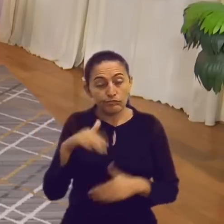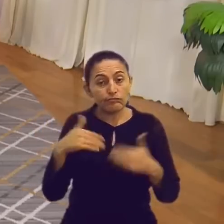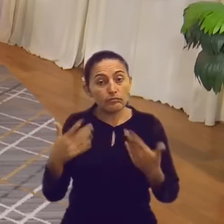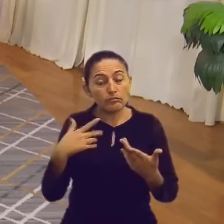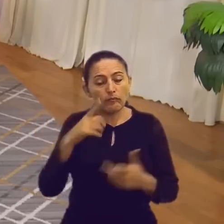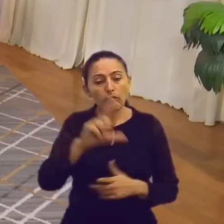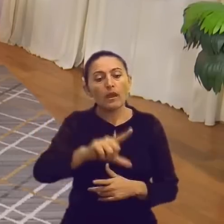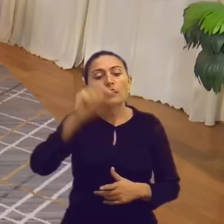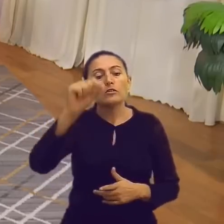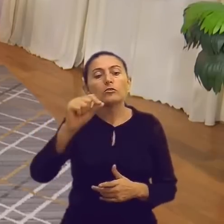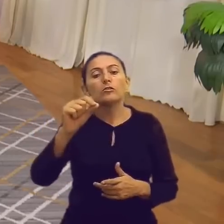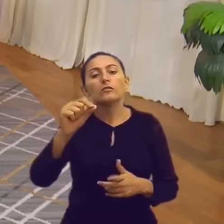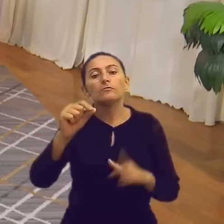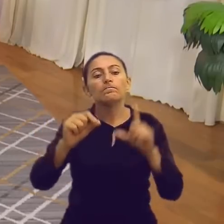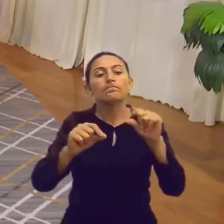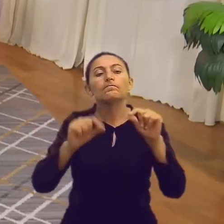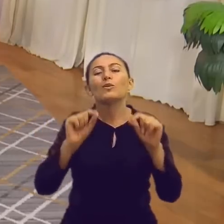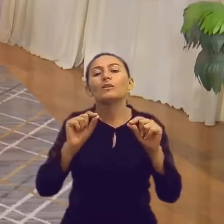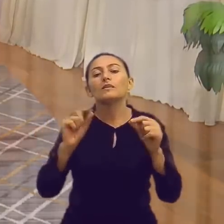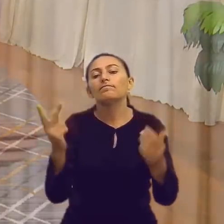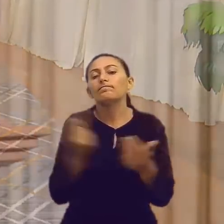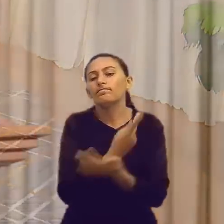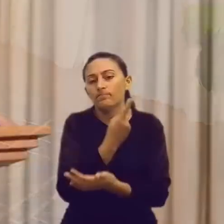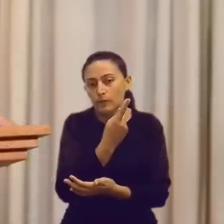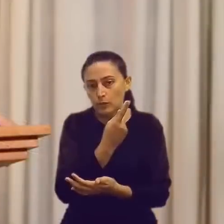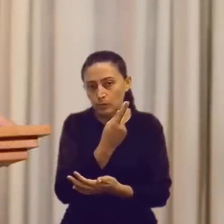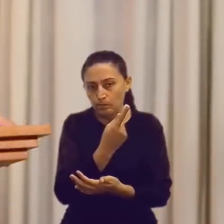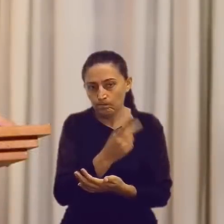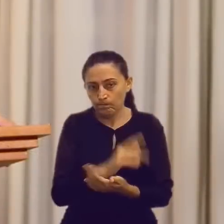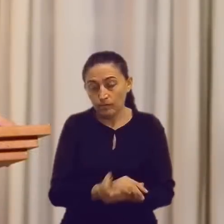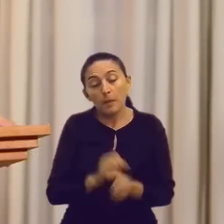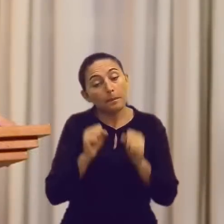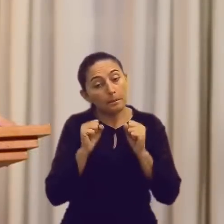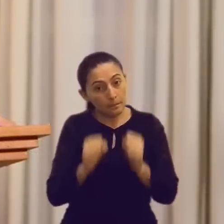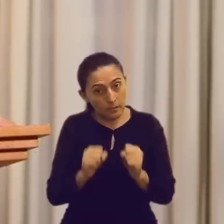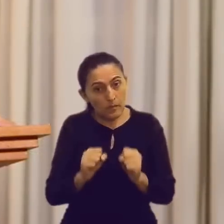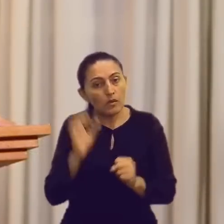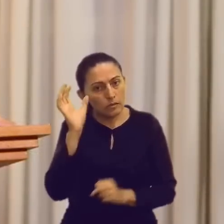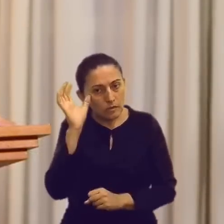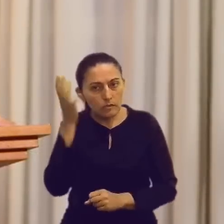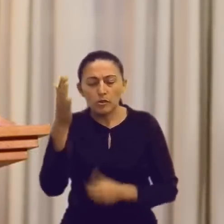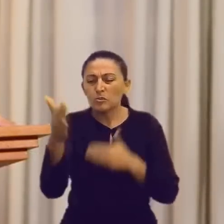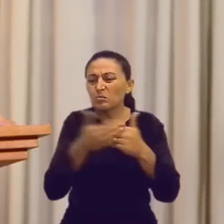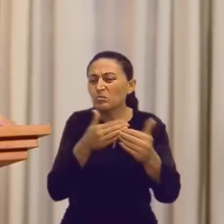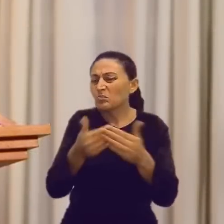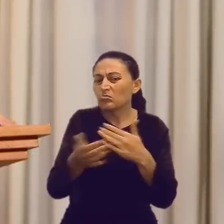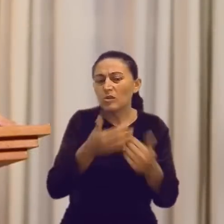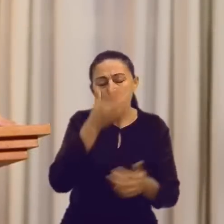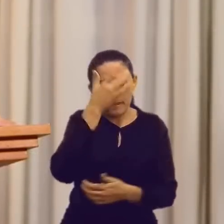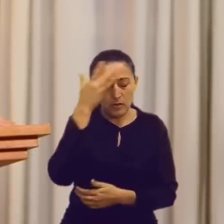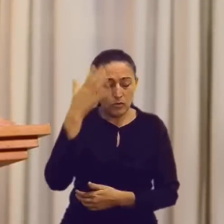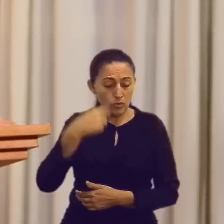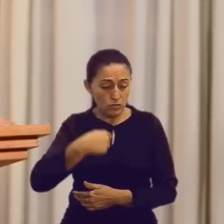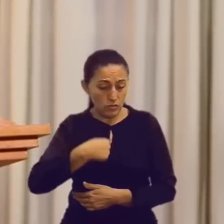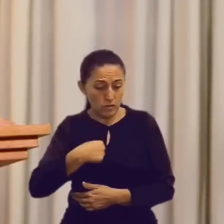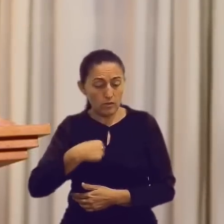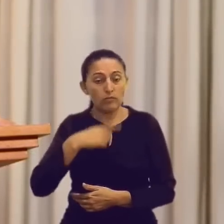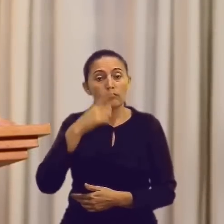decisões erradas. E isso pode acontecer com qualquer pessoa, inclusive com